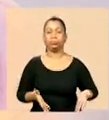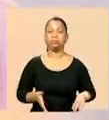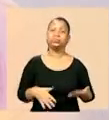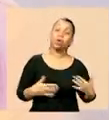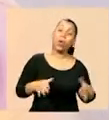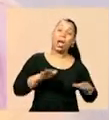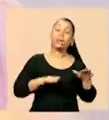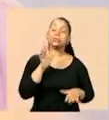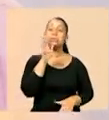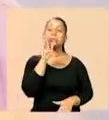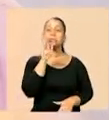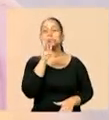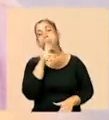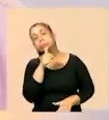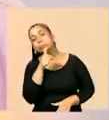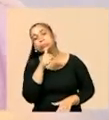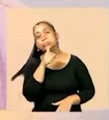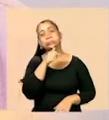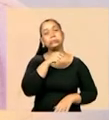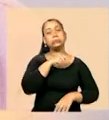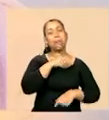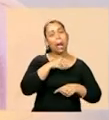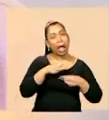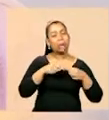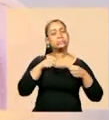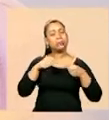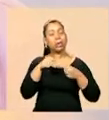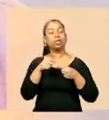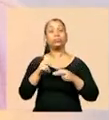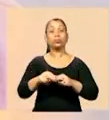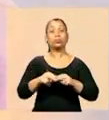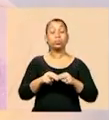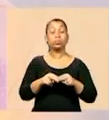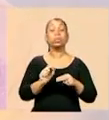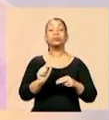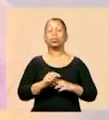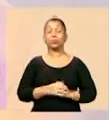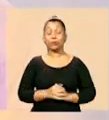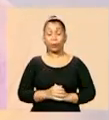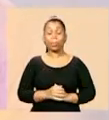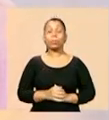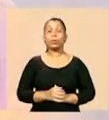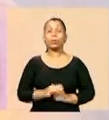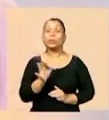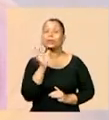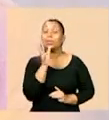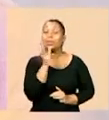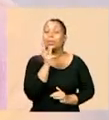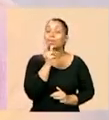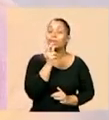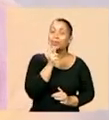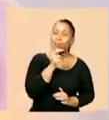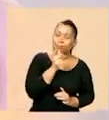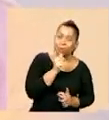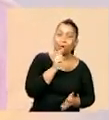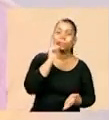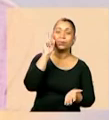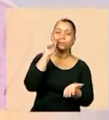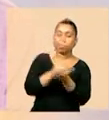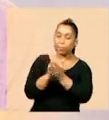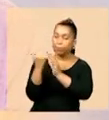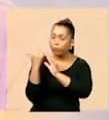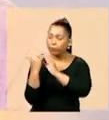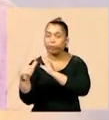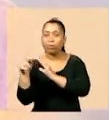vezes, existe um atraso, às vezes, nessas condições, devido à demora para esse